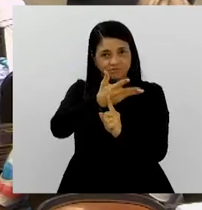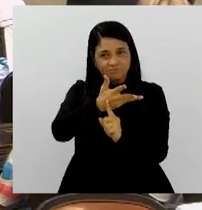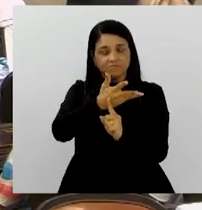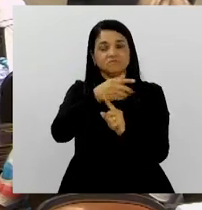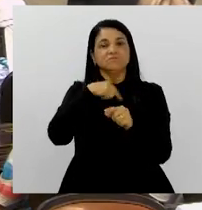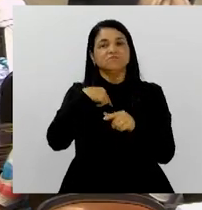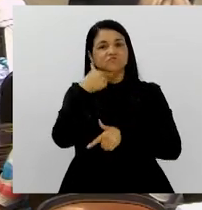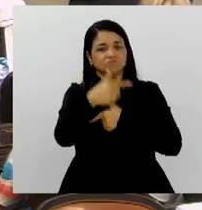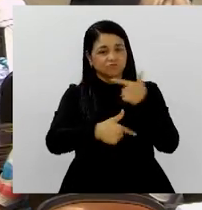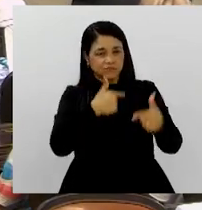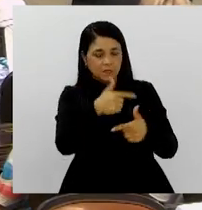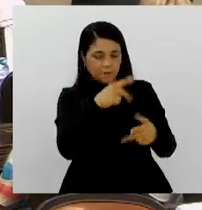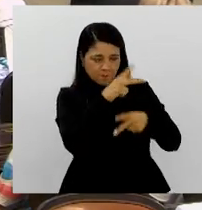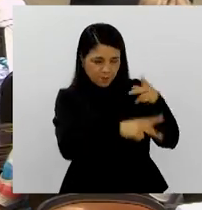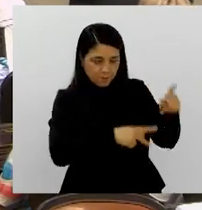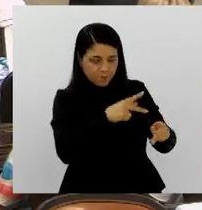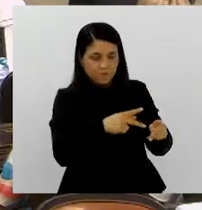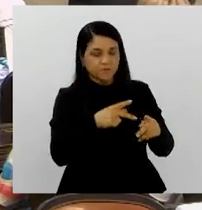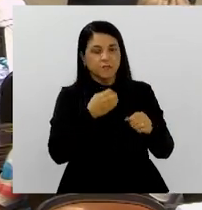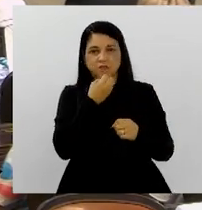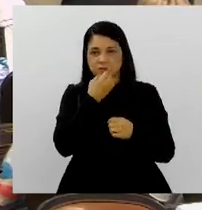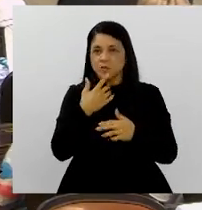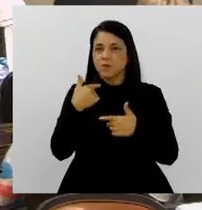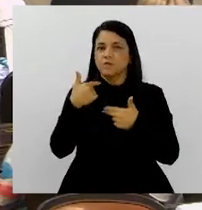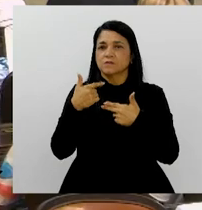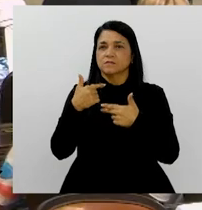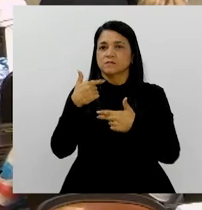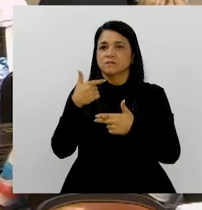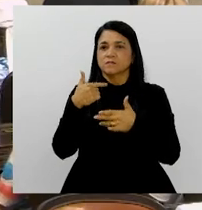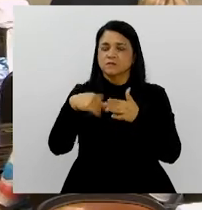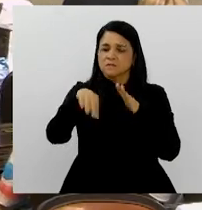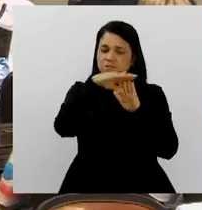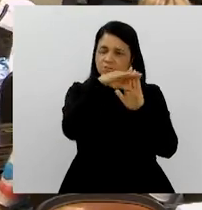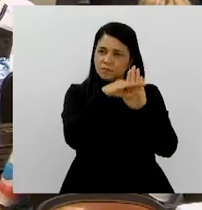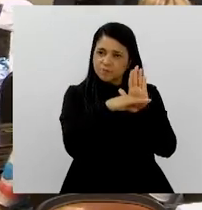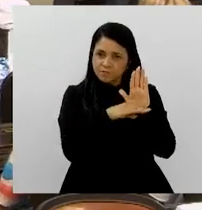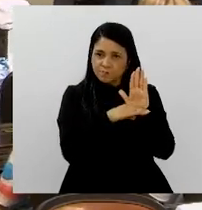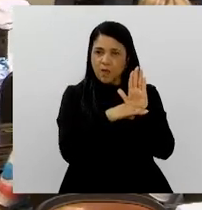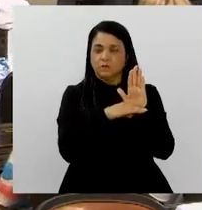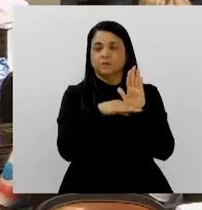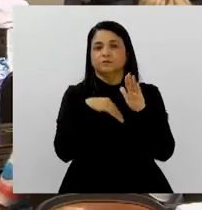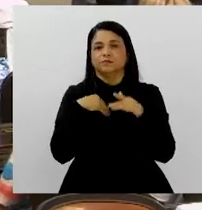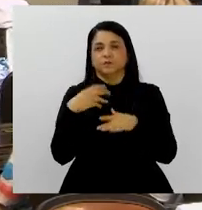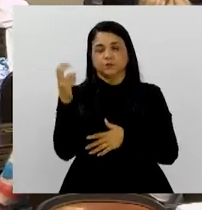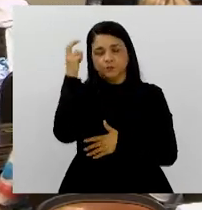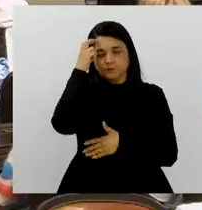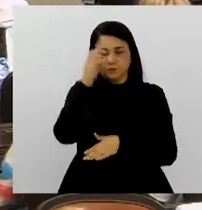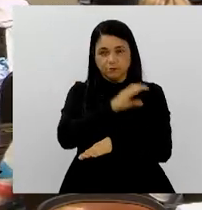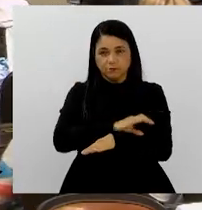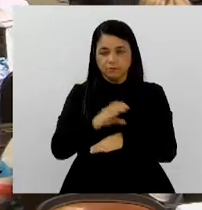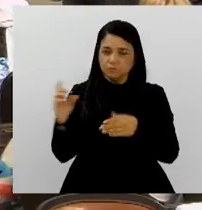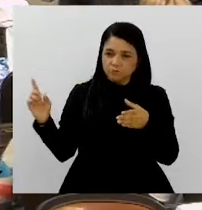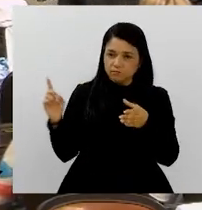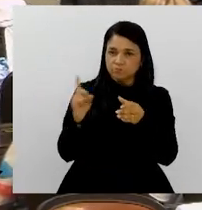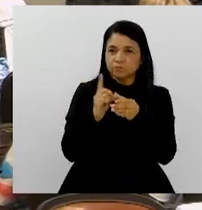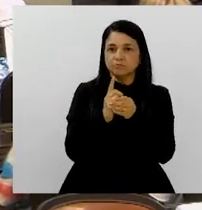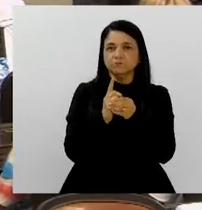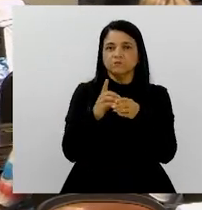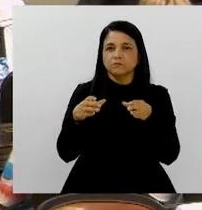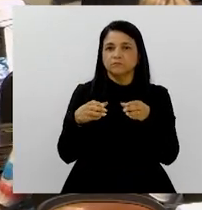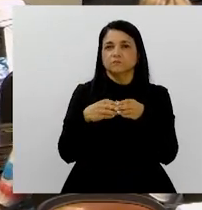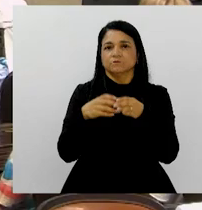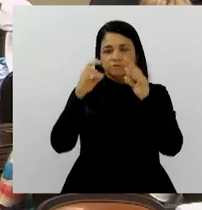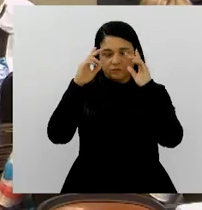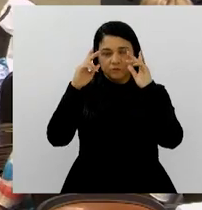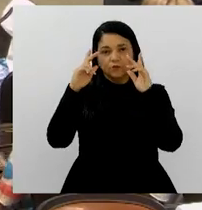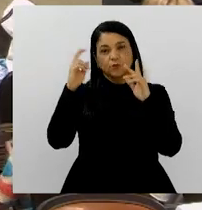trabalhadoras e das boas causas e também da pauta cultural, que também compõe comigo lá a Comissão de Cultura. Podem bater